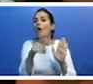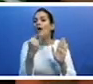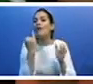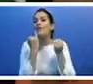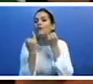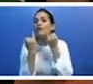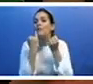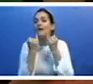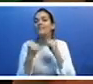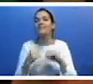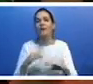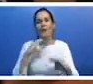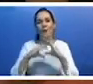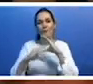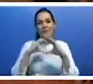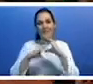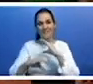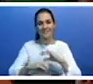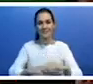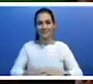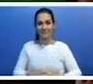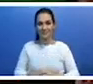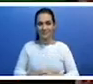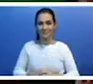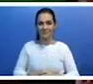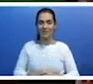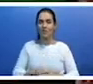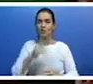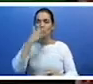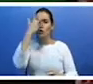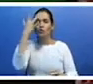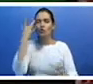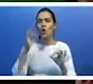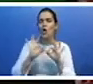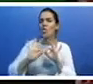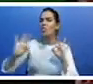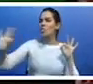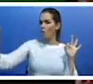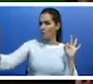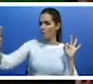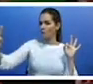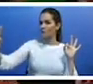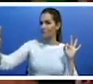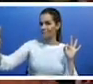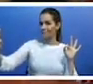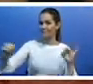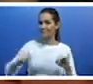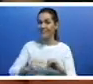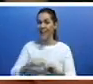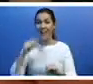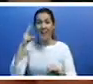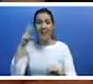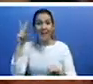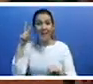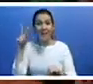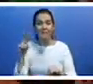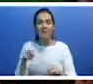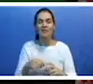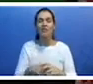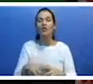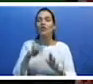sobre os meios de comunicação entre pessoas distantes uma da outra. Lembre-se de que num